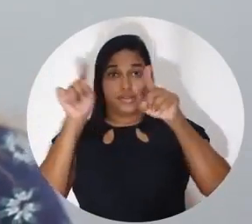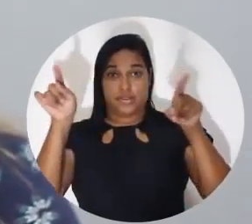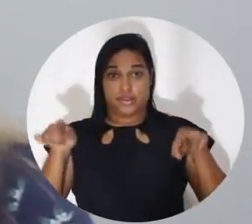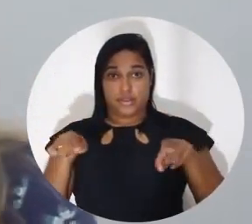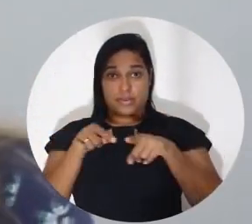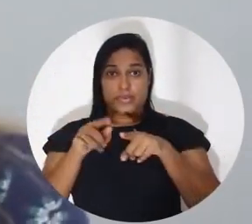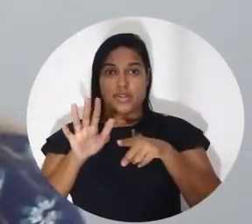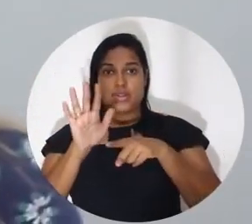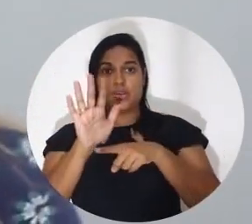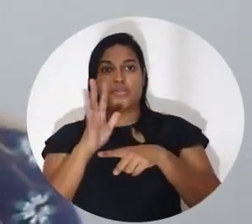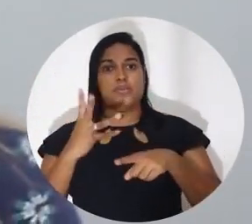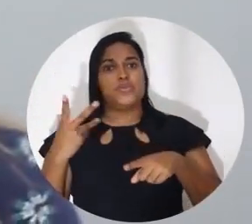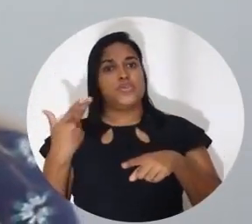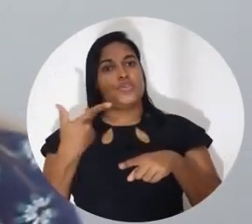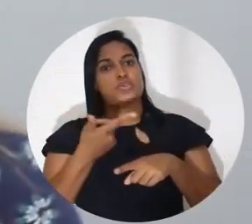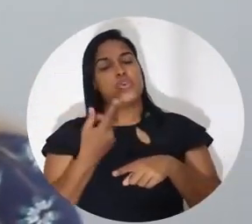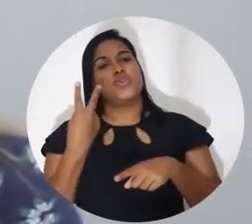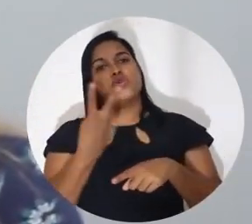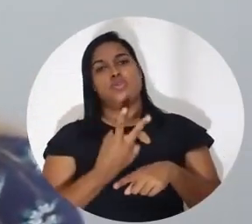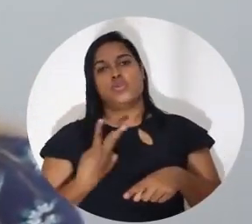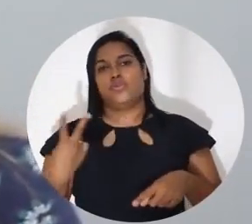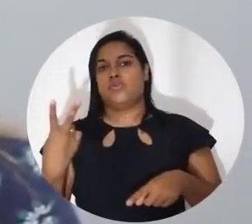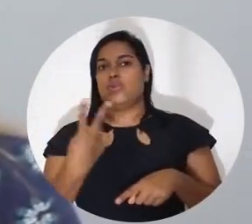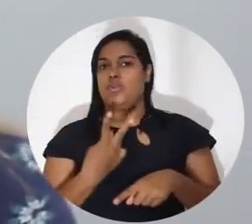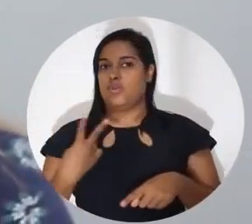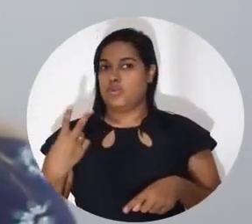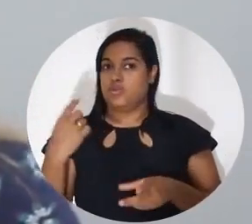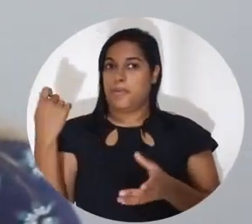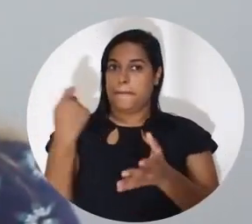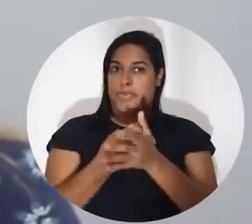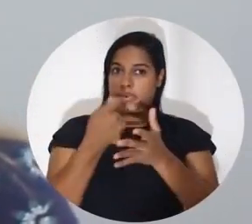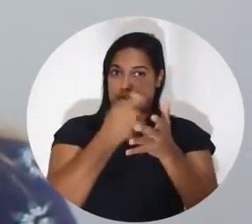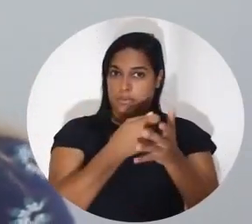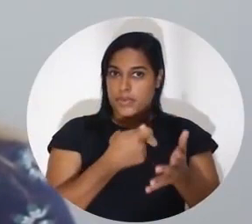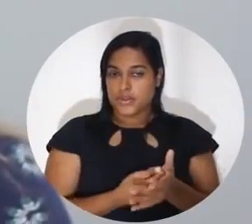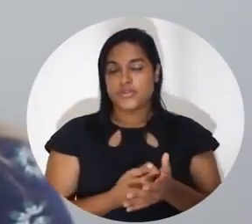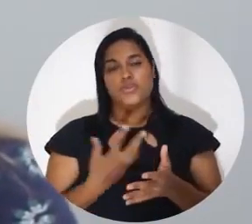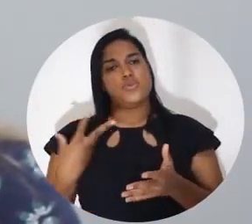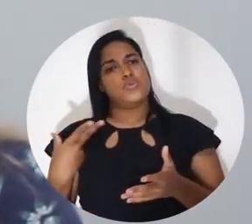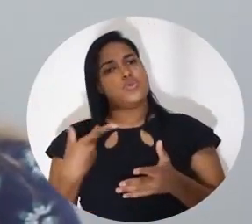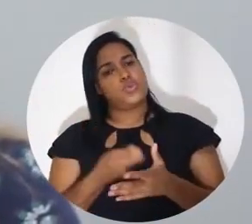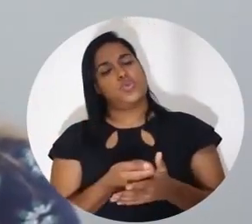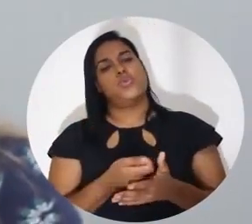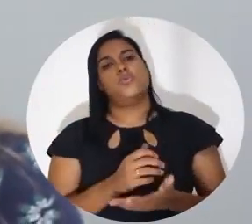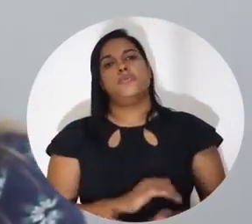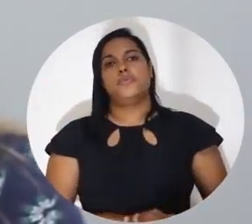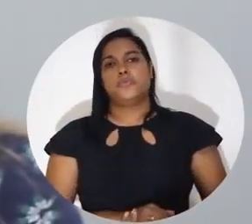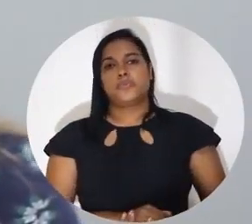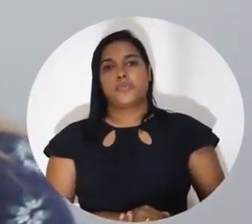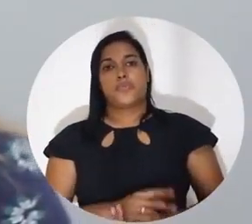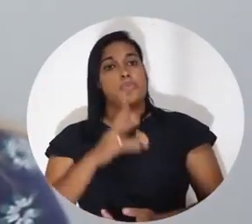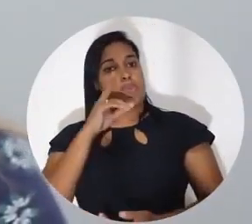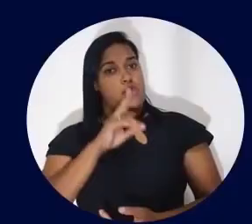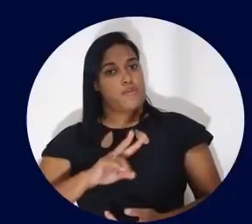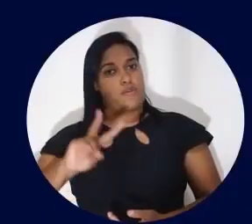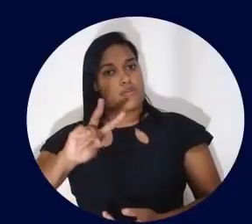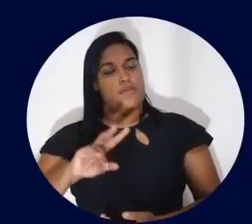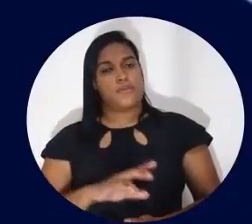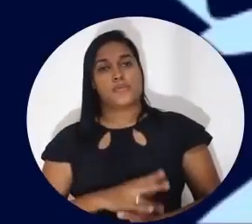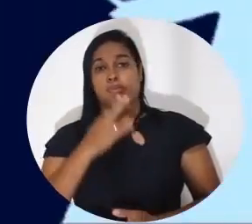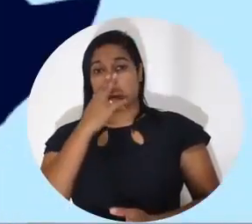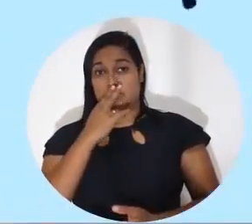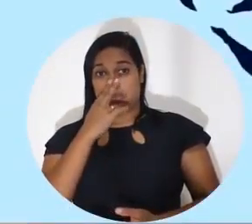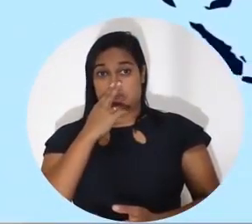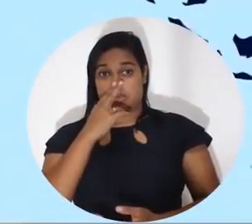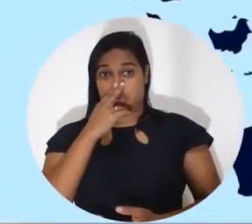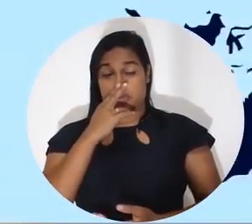ela vai mostrar todas as contas do balanço de pagamentos. Nós vamos mostrar através dela todas essas contas. Então, vejamos, da